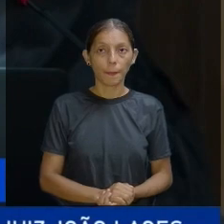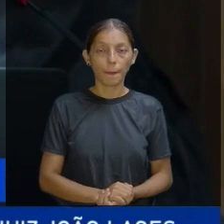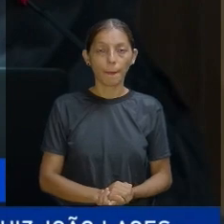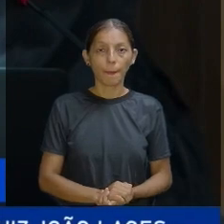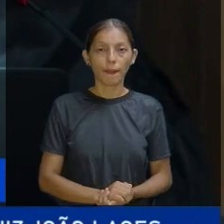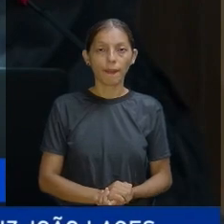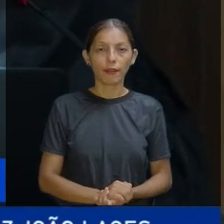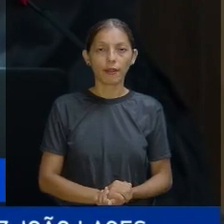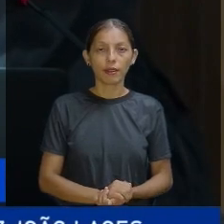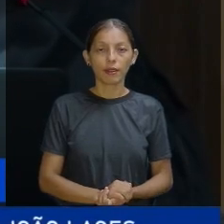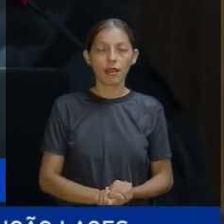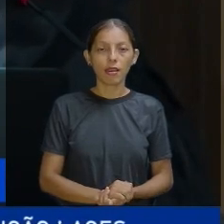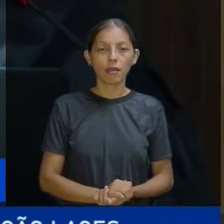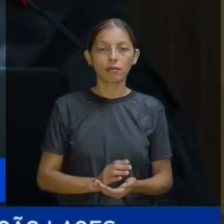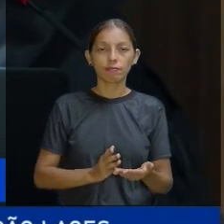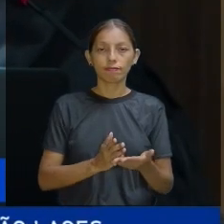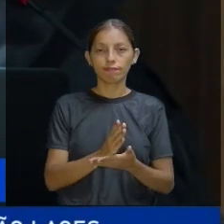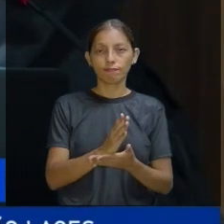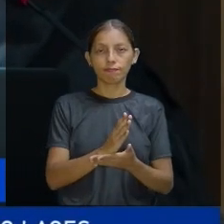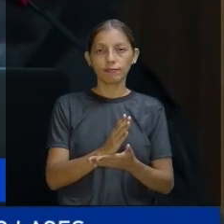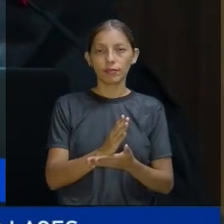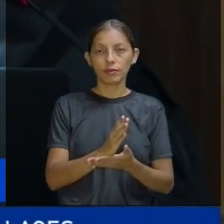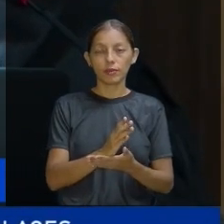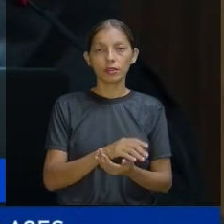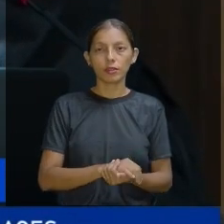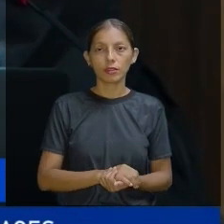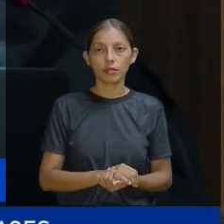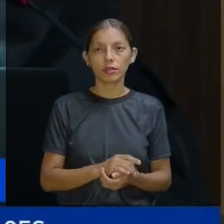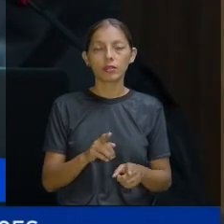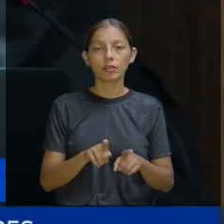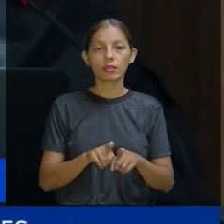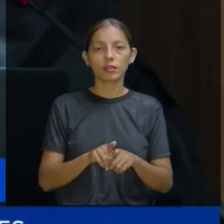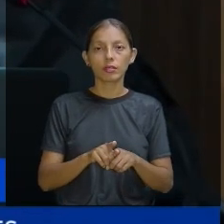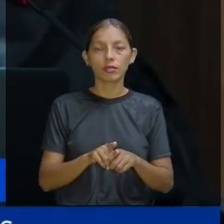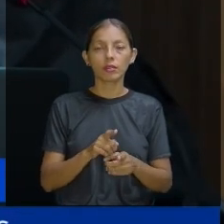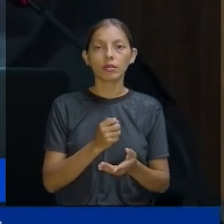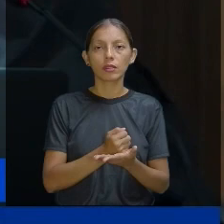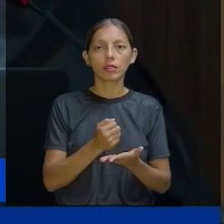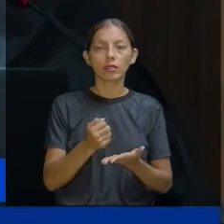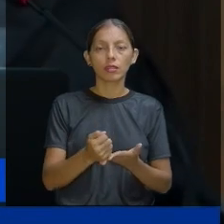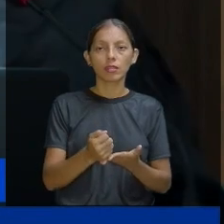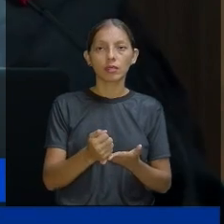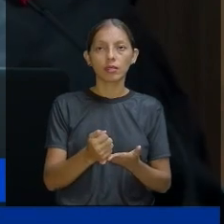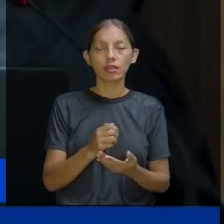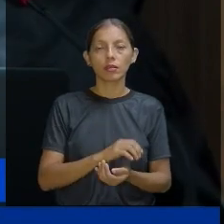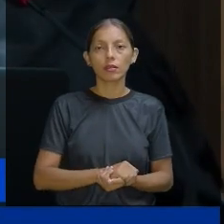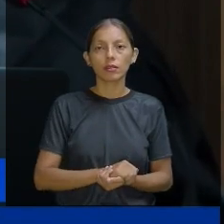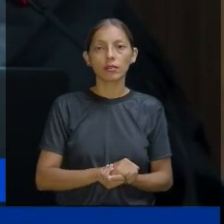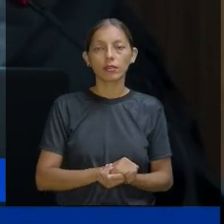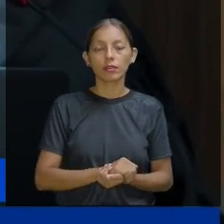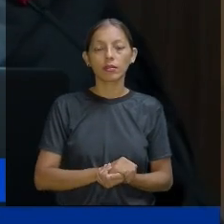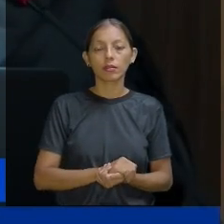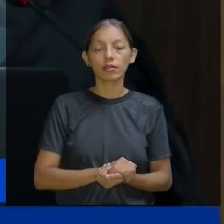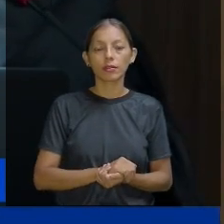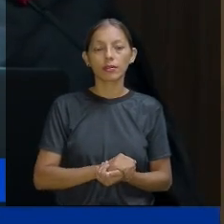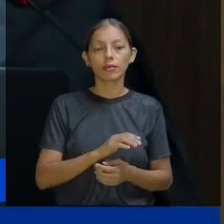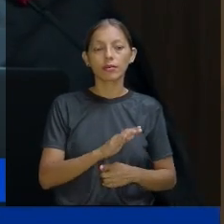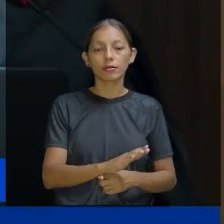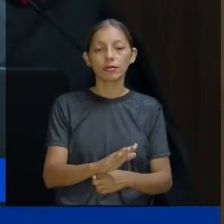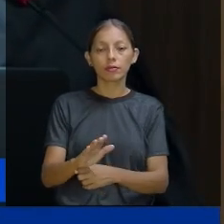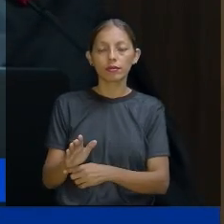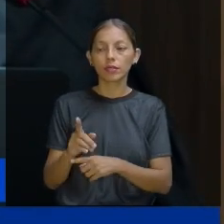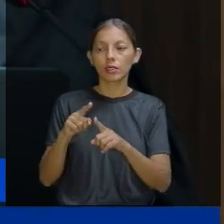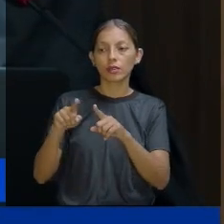de aprovação dessa resolução, que certamente norteará nossos juízes e nossos servidores